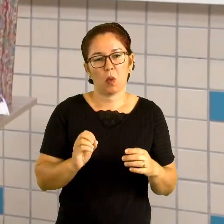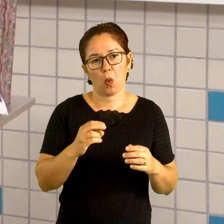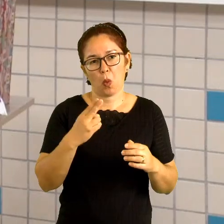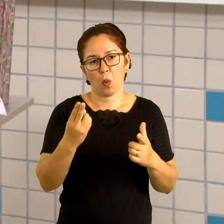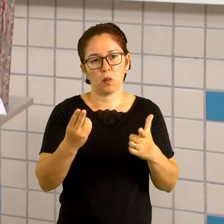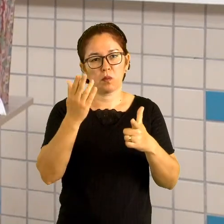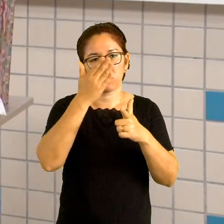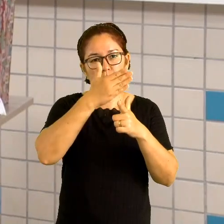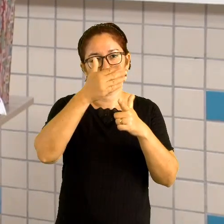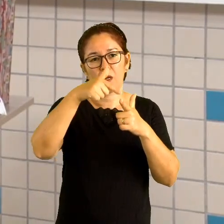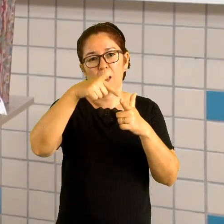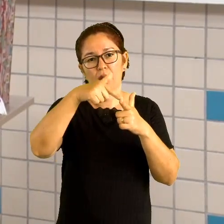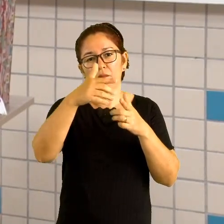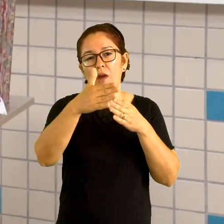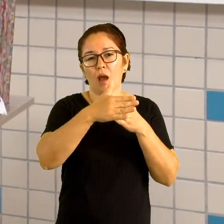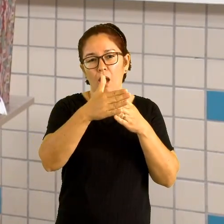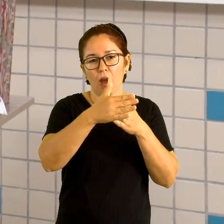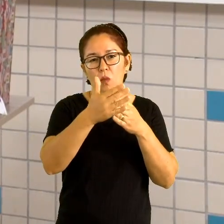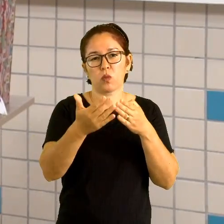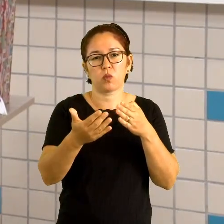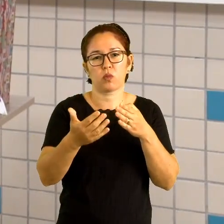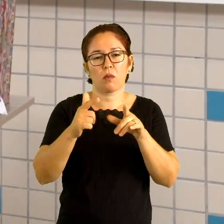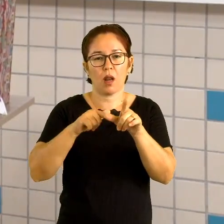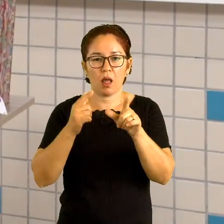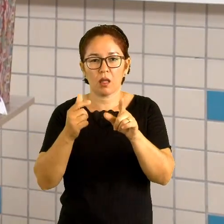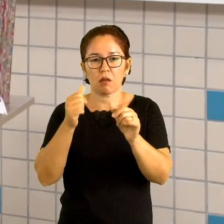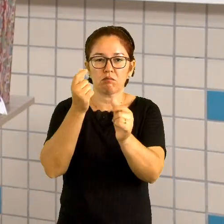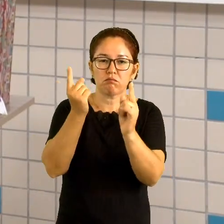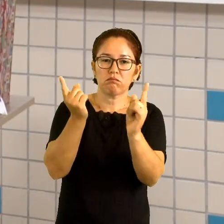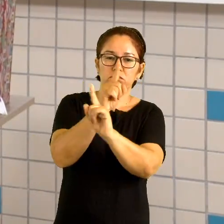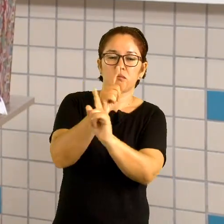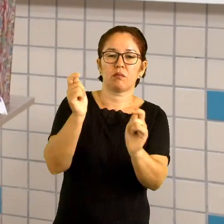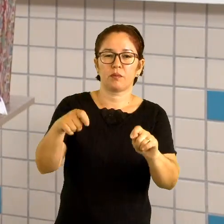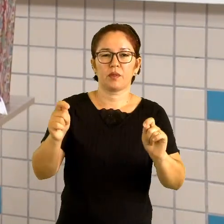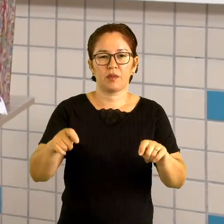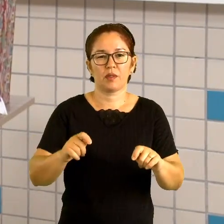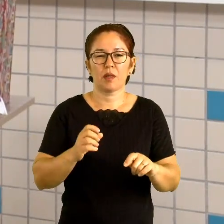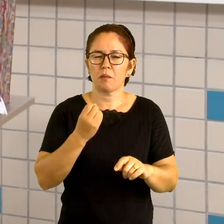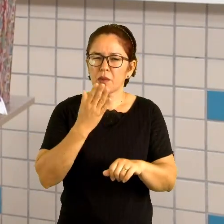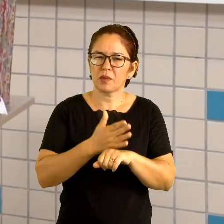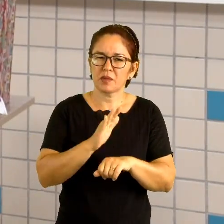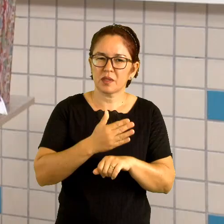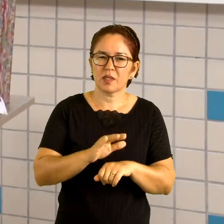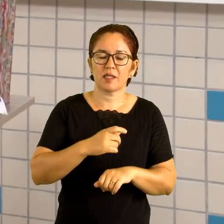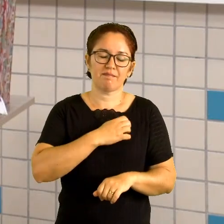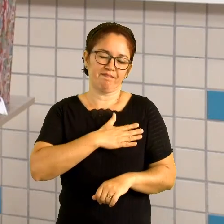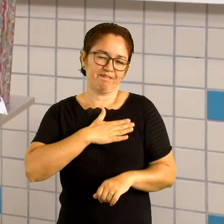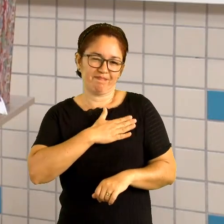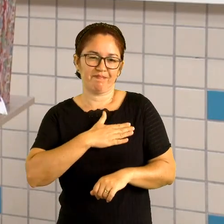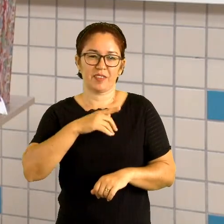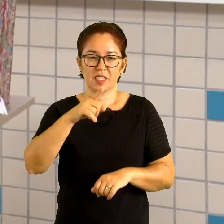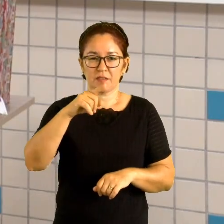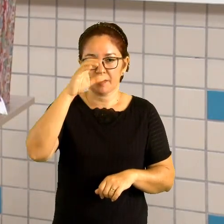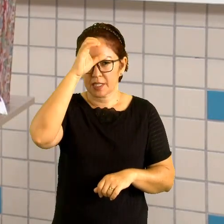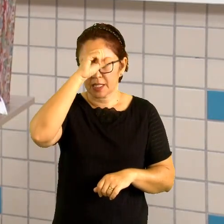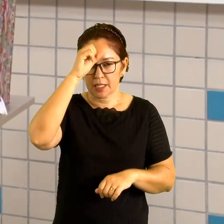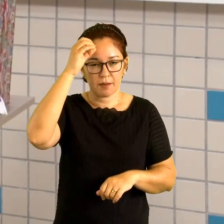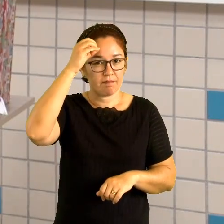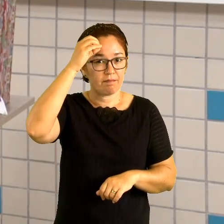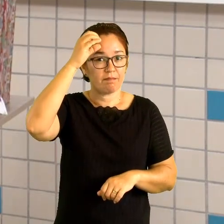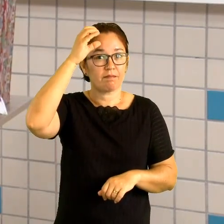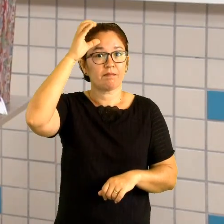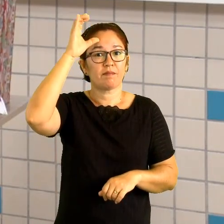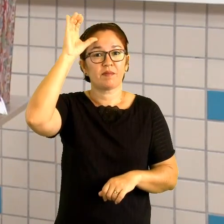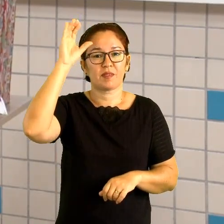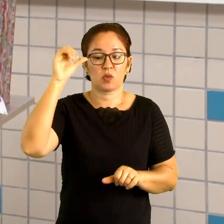Teste isso, é gostoso, vai estar enriquecendo o vocabulário e ainda vai estar construindo novas palavras, melhorando